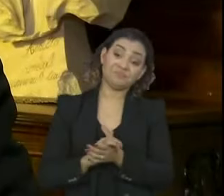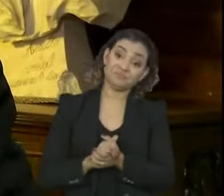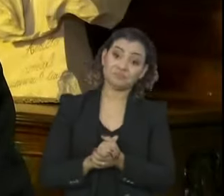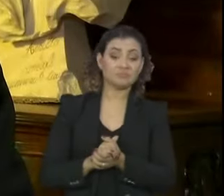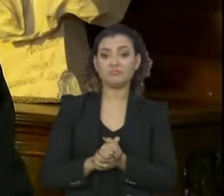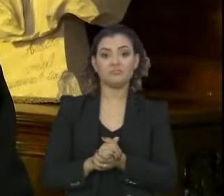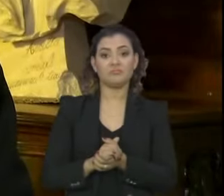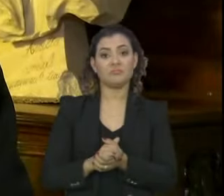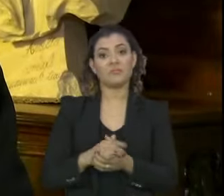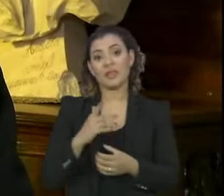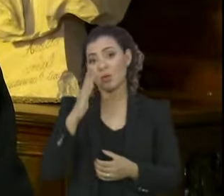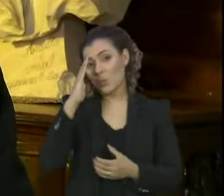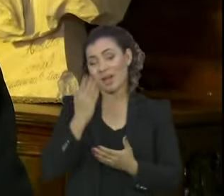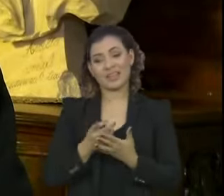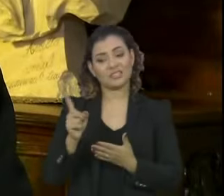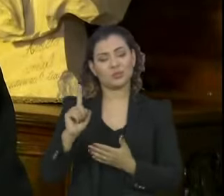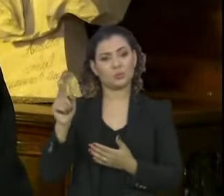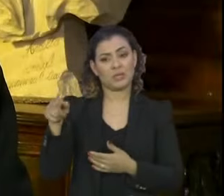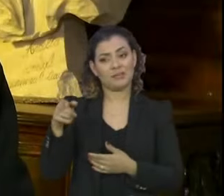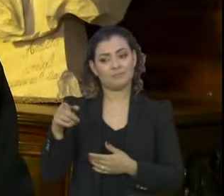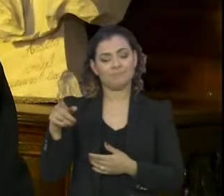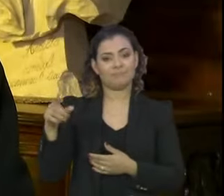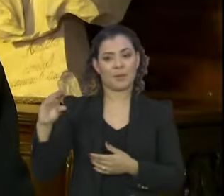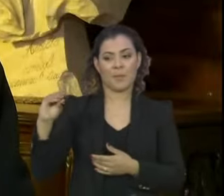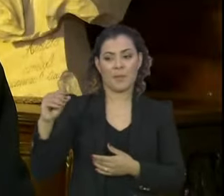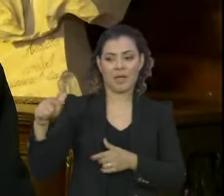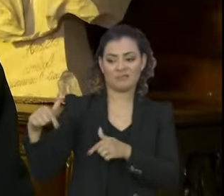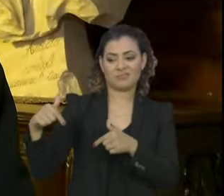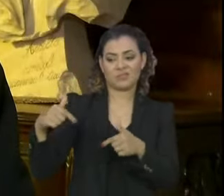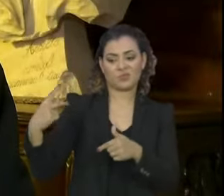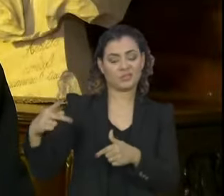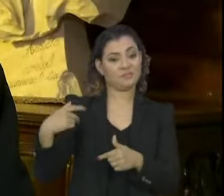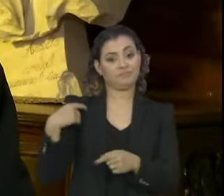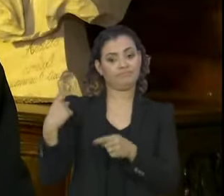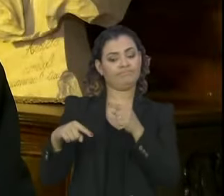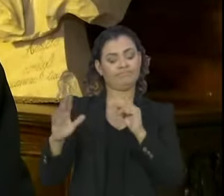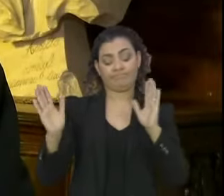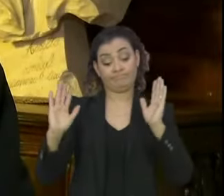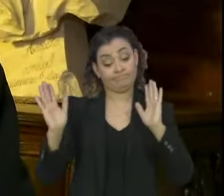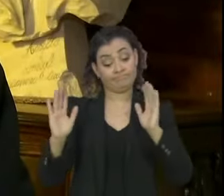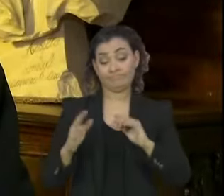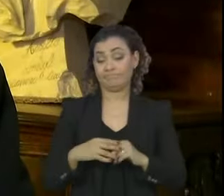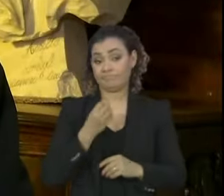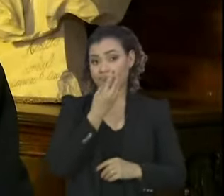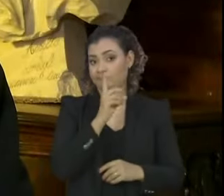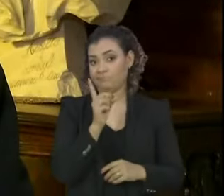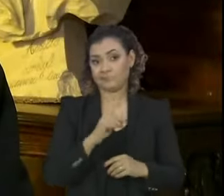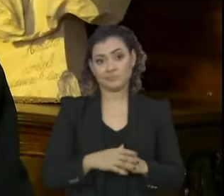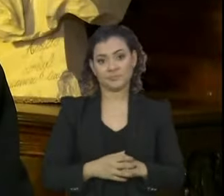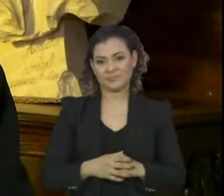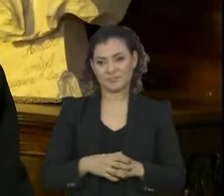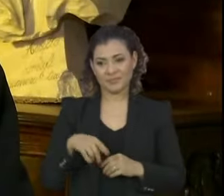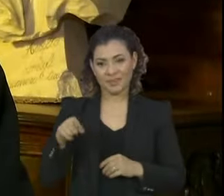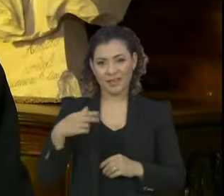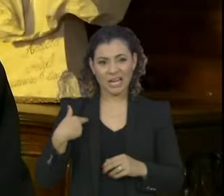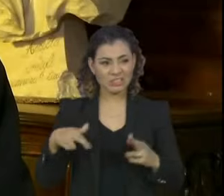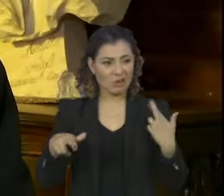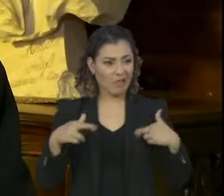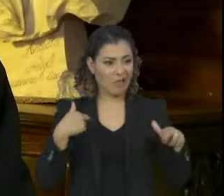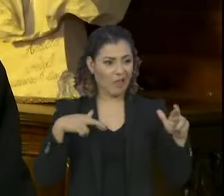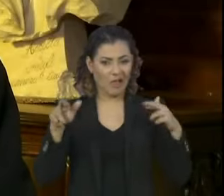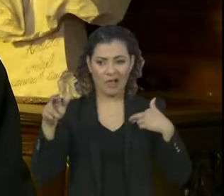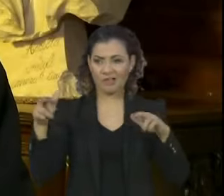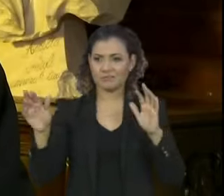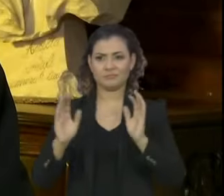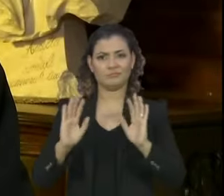não foi uma bela expressão e não não tá me vestimenta as religiões